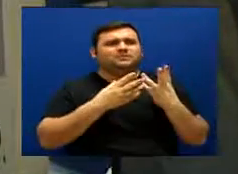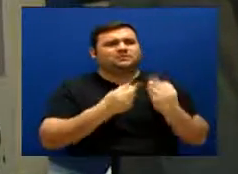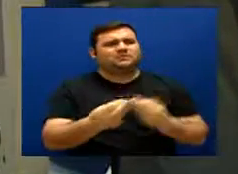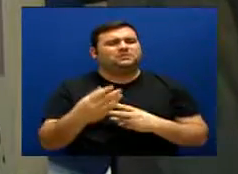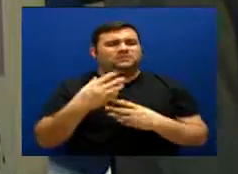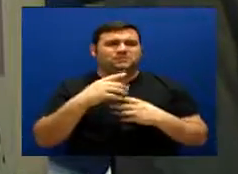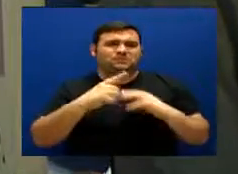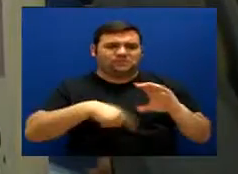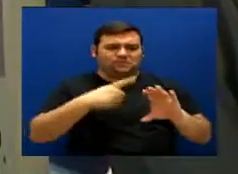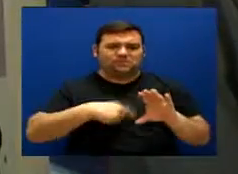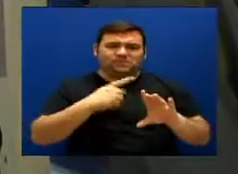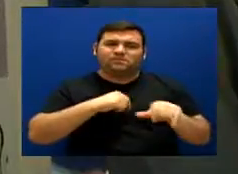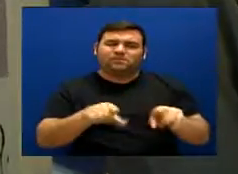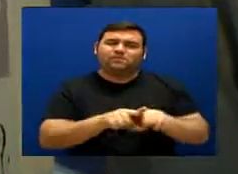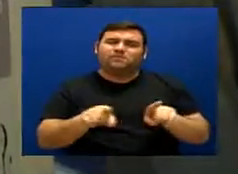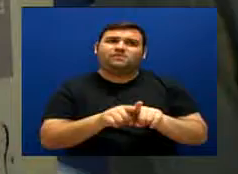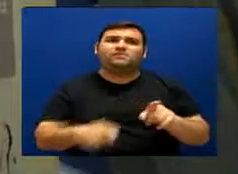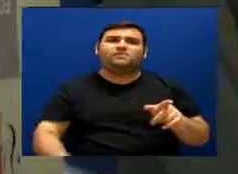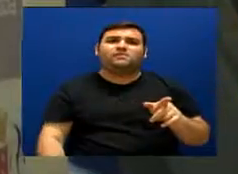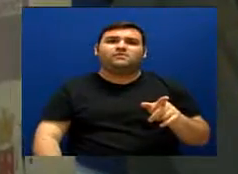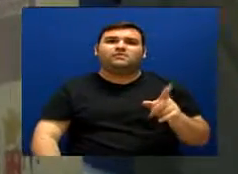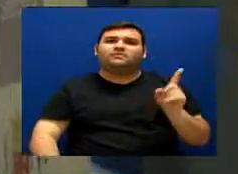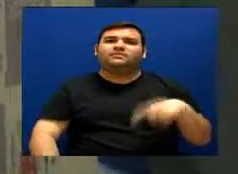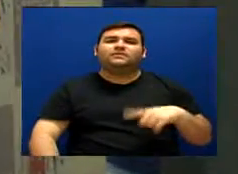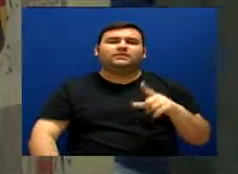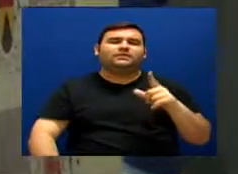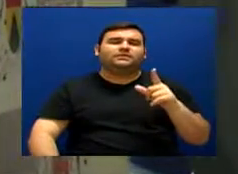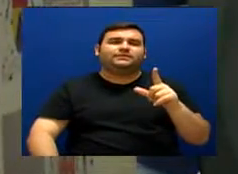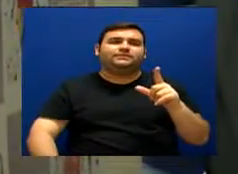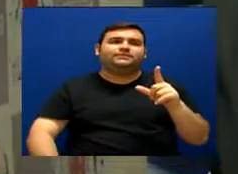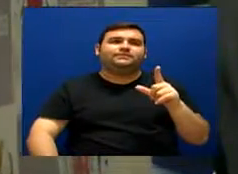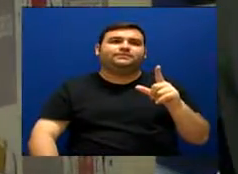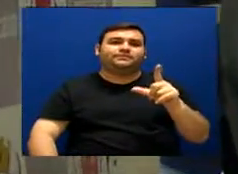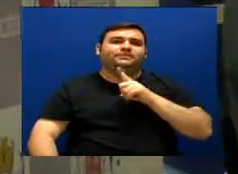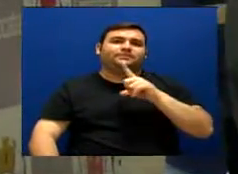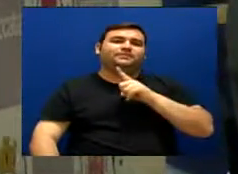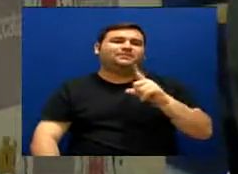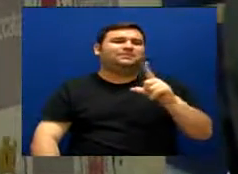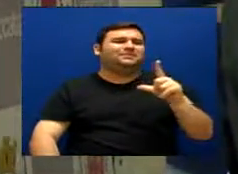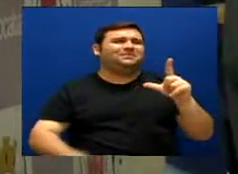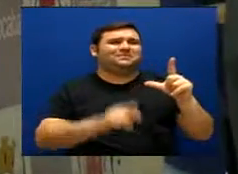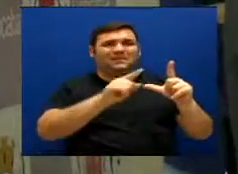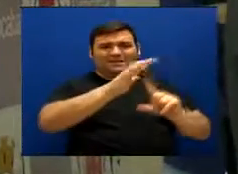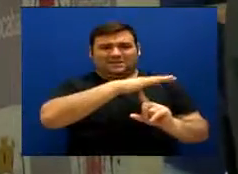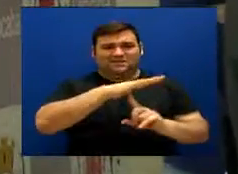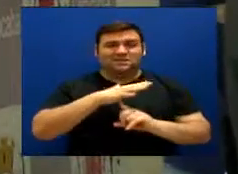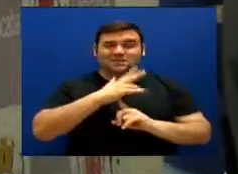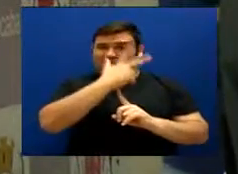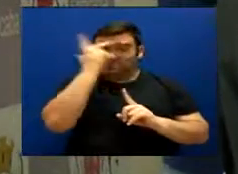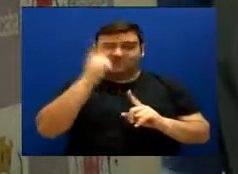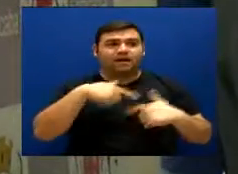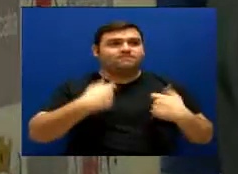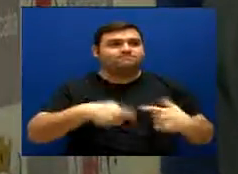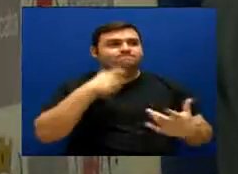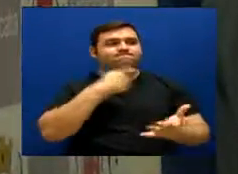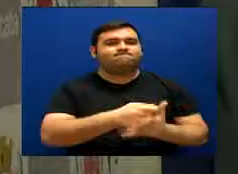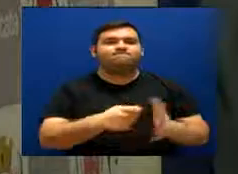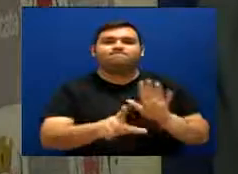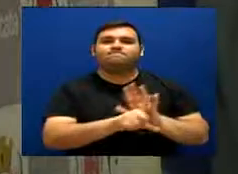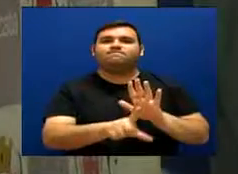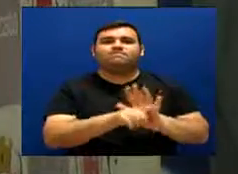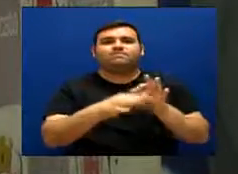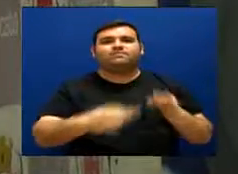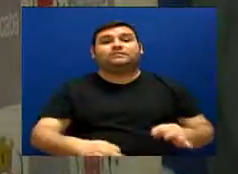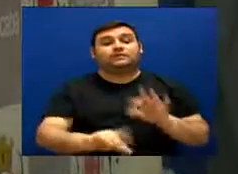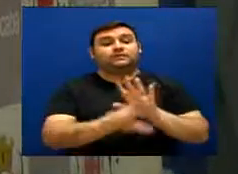tantos mil quilômetros rodados foi gerado um estrago na natureza, o cidadão vai ter que pagar essa lei, não tenho